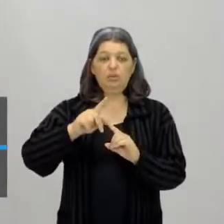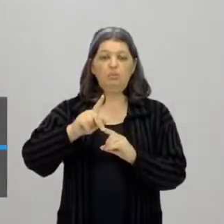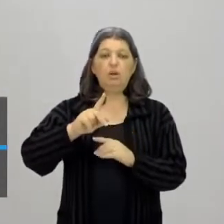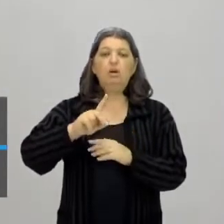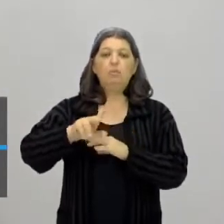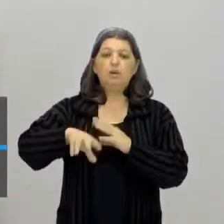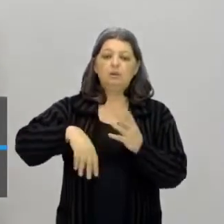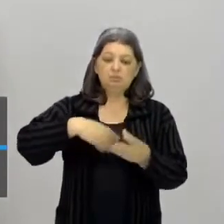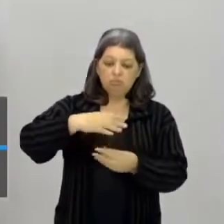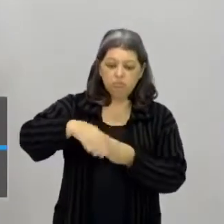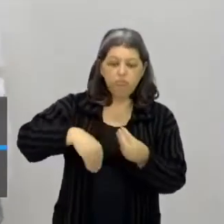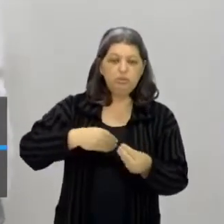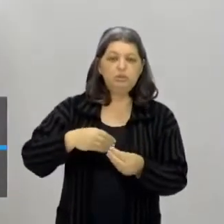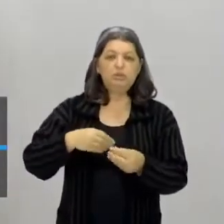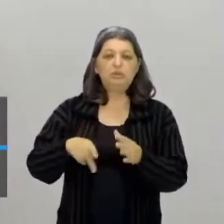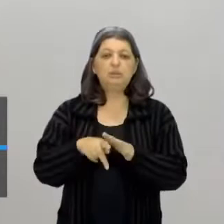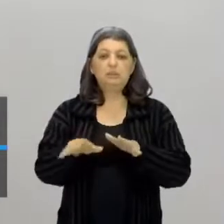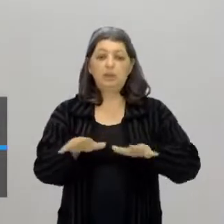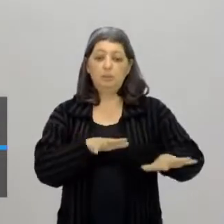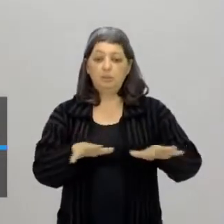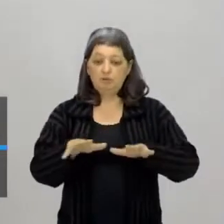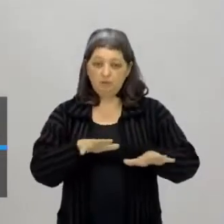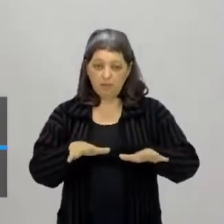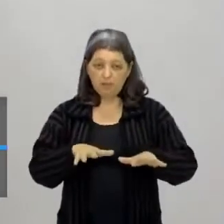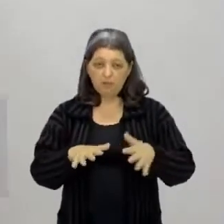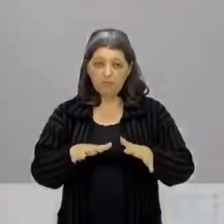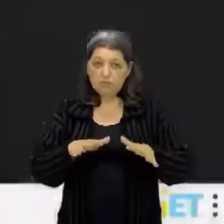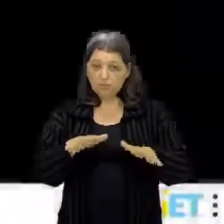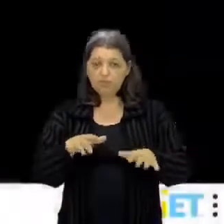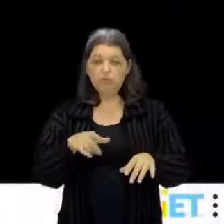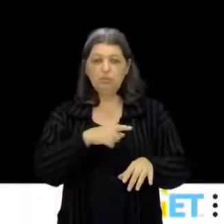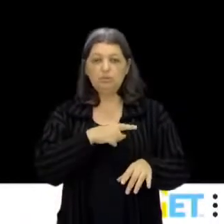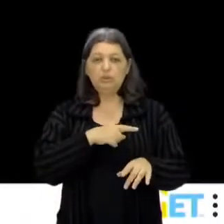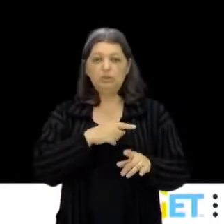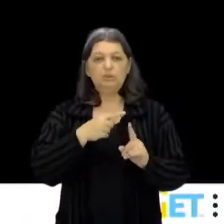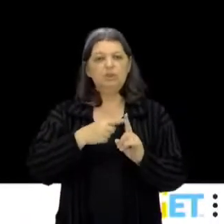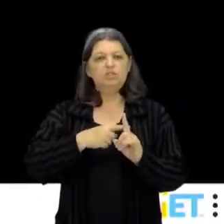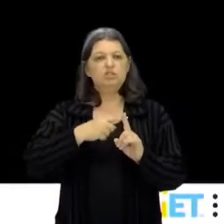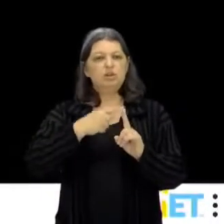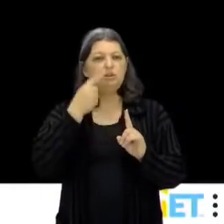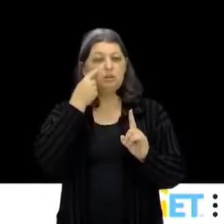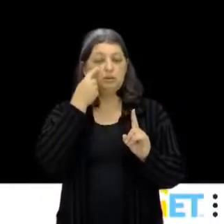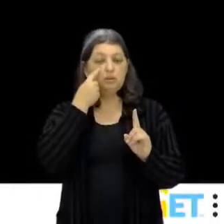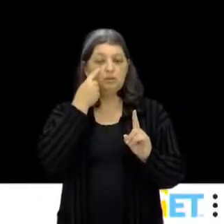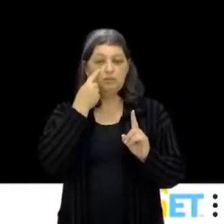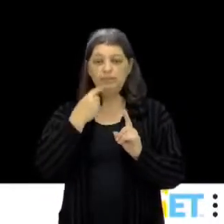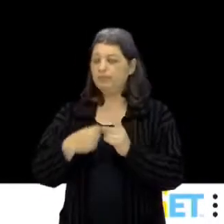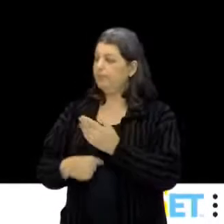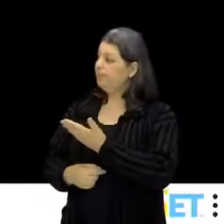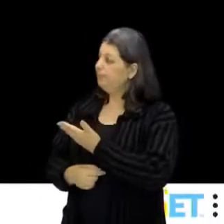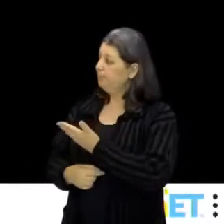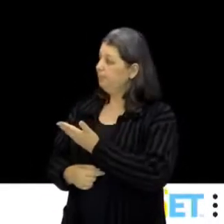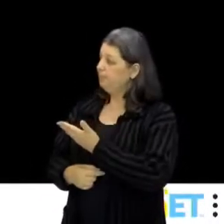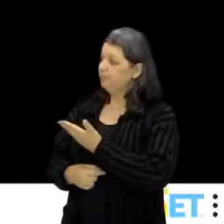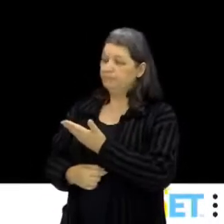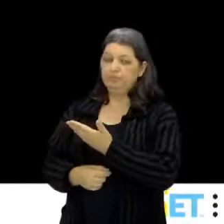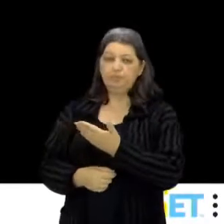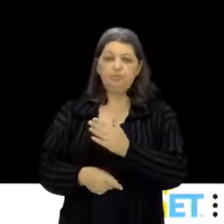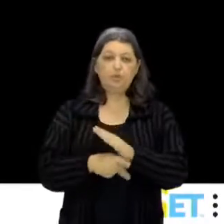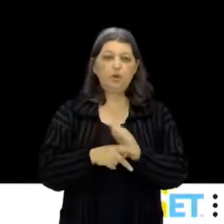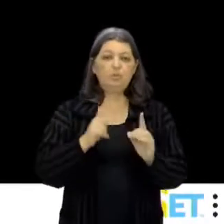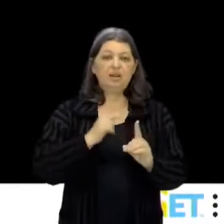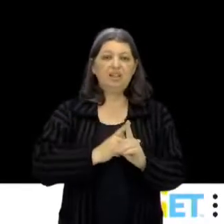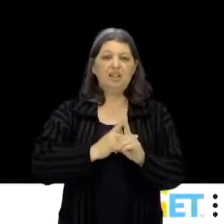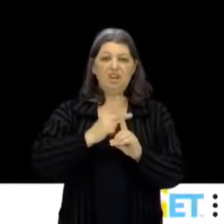moléculas. Então essas moléculas sempre têm uma agitação, tem uma vibração. Aqui tem um indicador que a gente pode mudar, inclusive está em Kelvin.